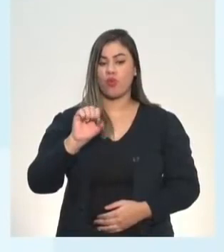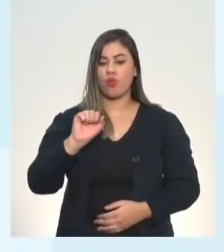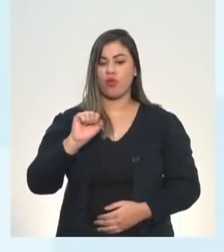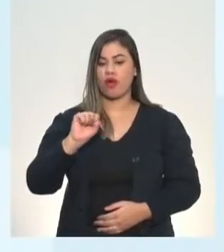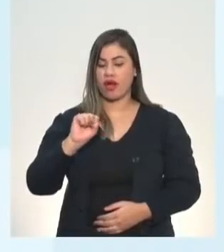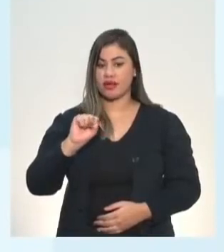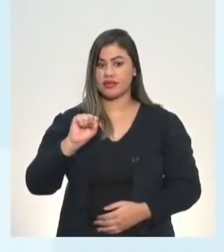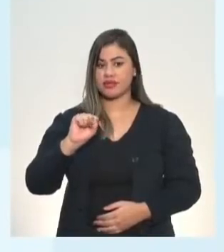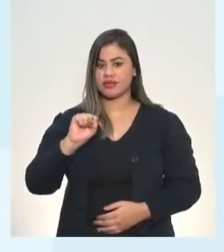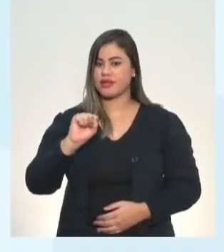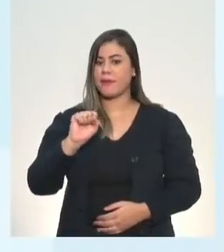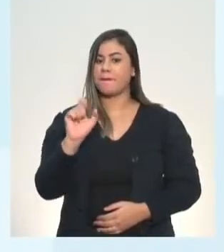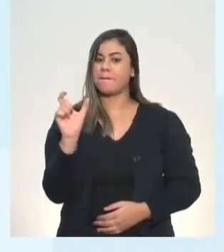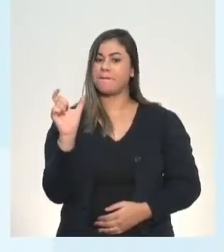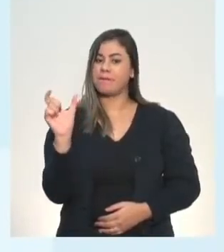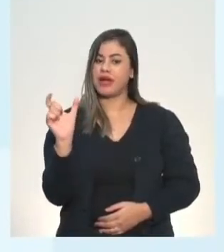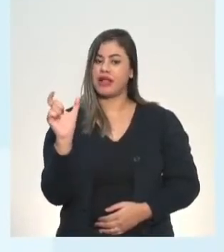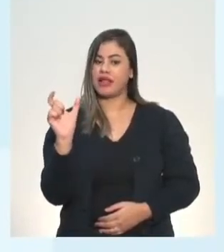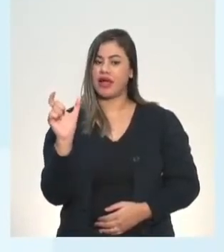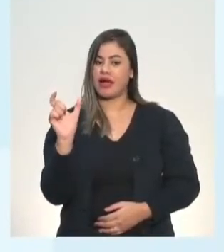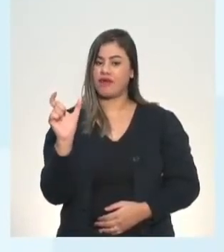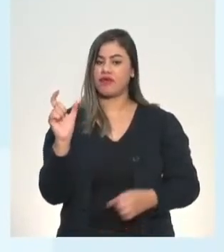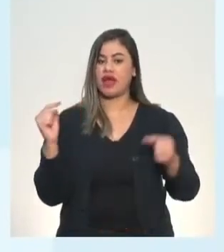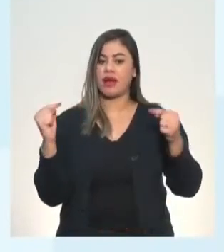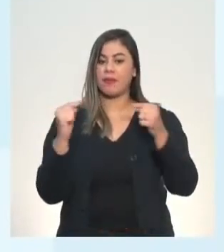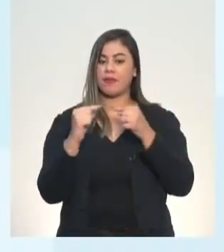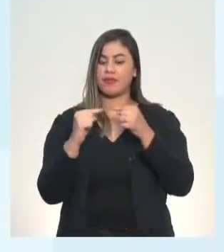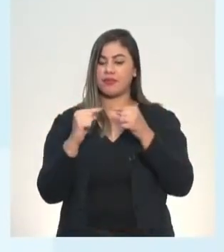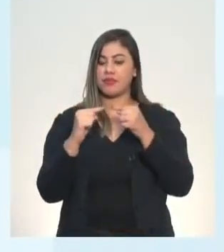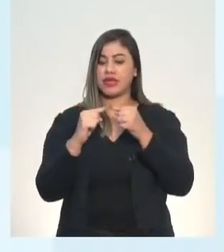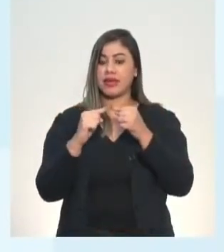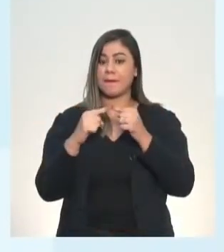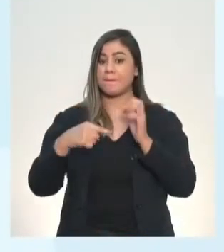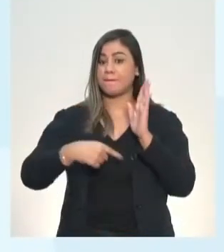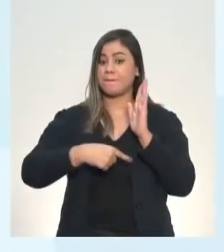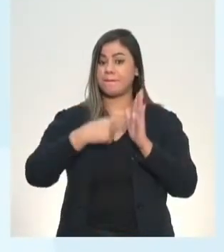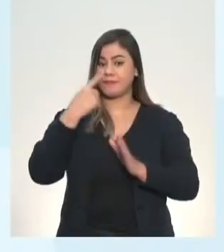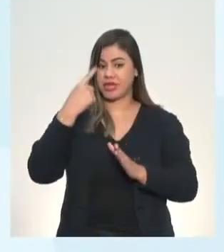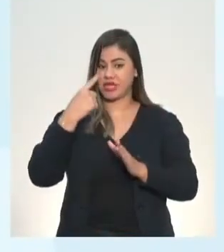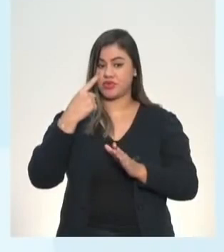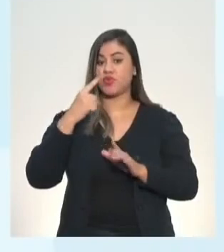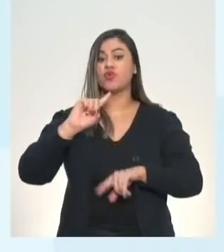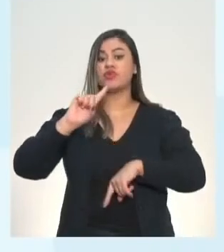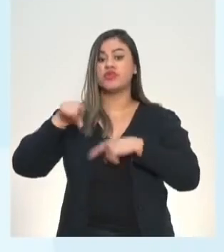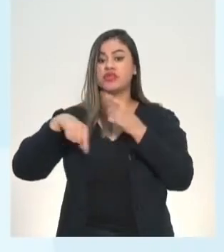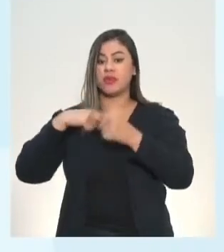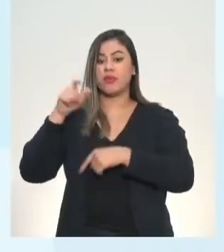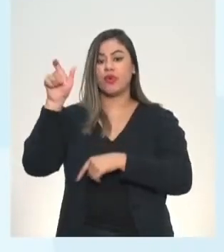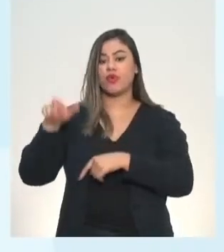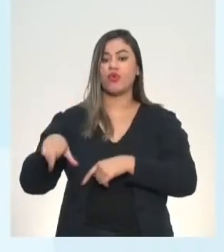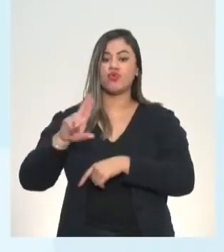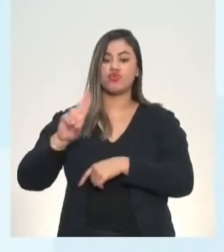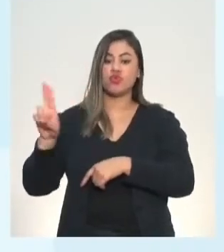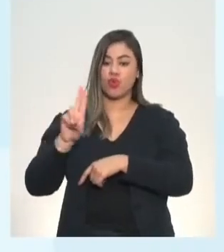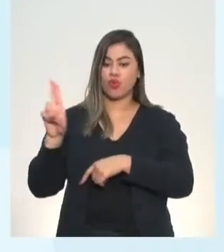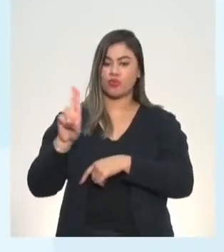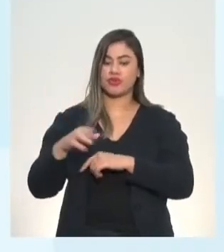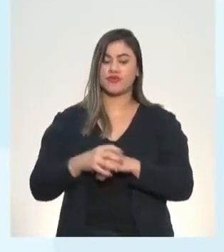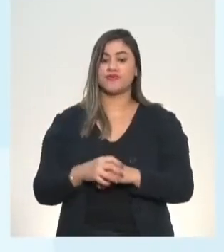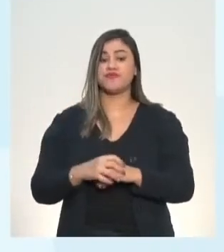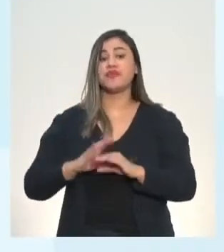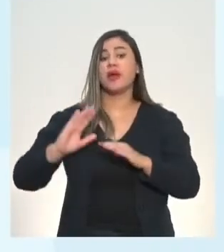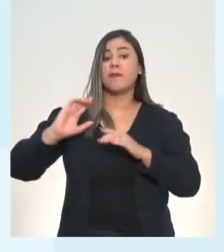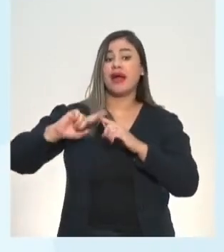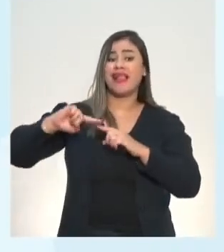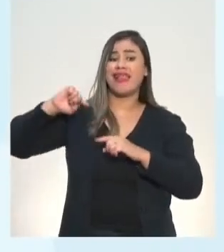Jobim, que o Tom Jobim é o assunto assunto da frase, né? O sujeito que a gente fala, então ele é o assunto, né? Agora, lá em